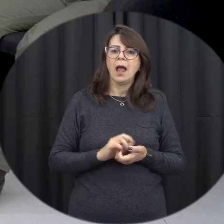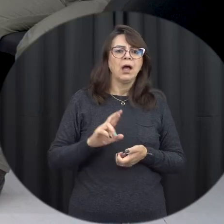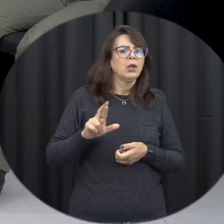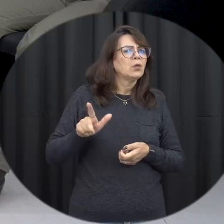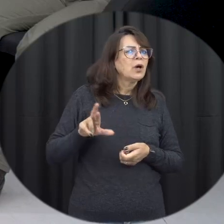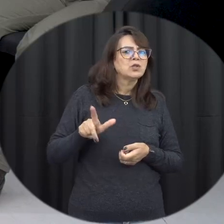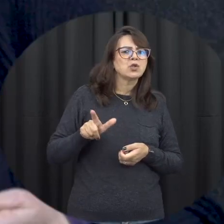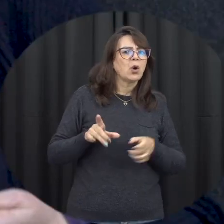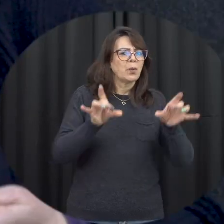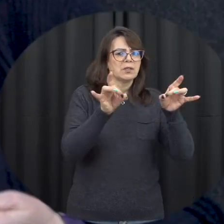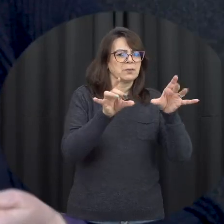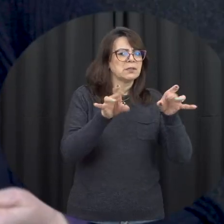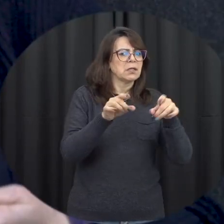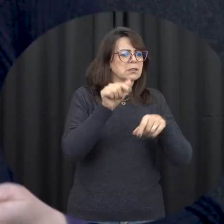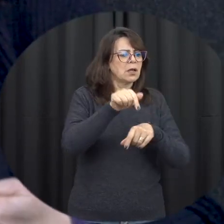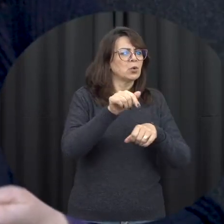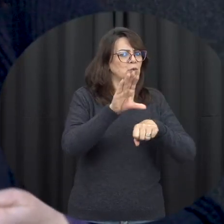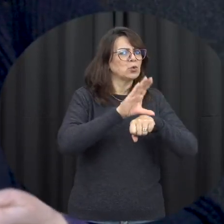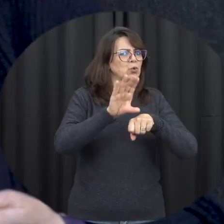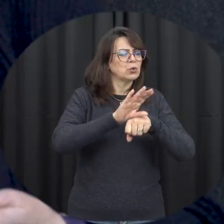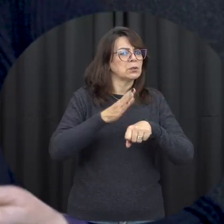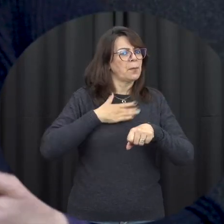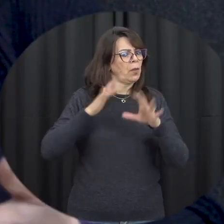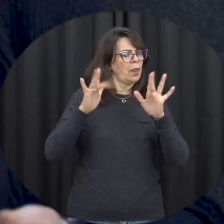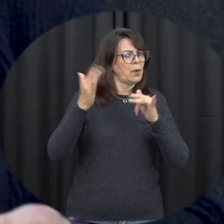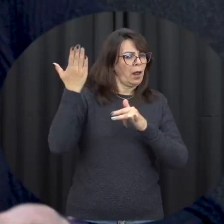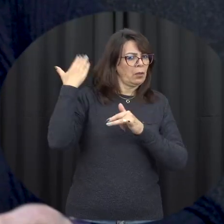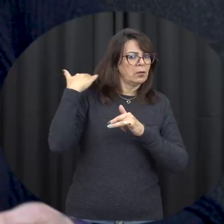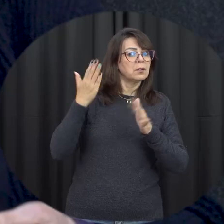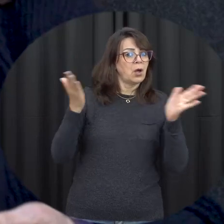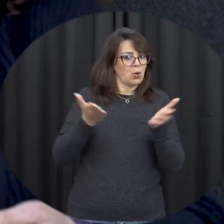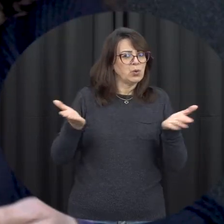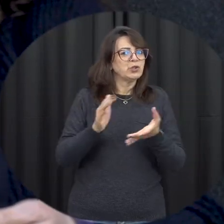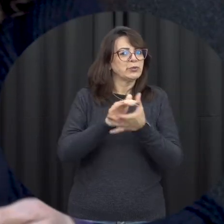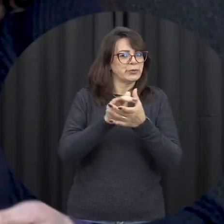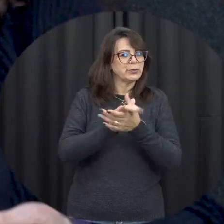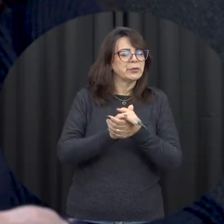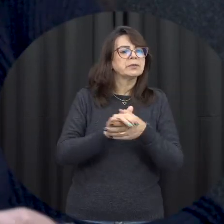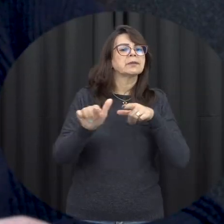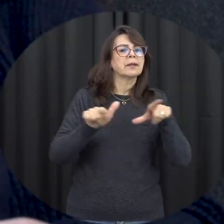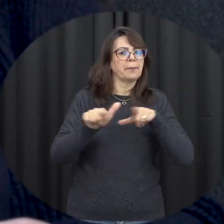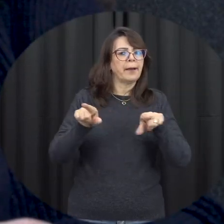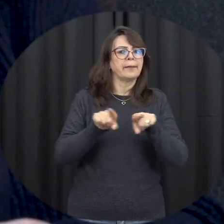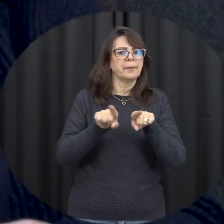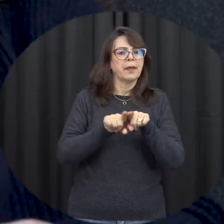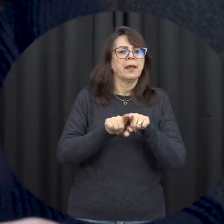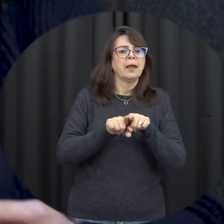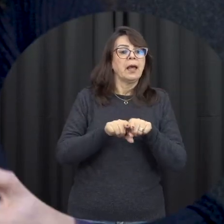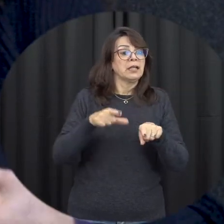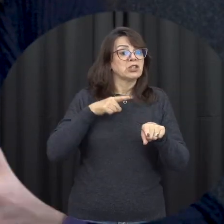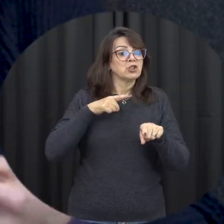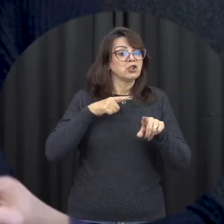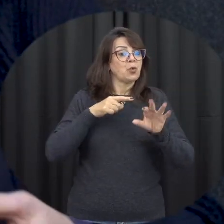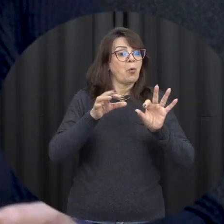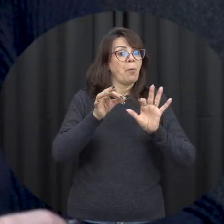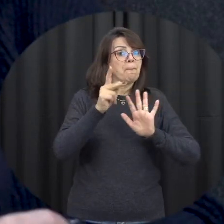coisa, não foi só pela especialização. Eu já estava, meu namorado naquela época, agora meu marido, também trabalha no NILA, né? A